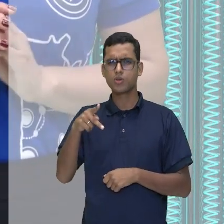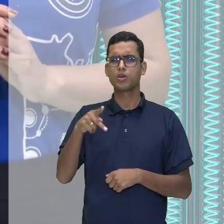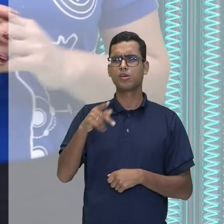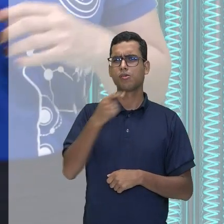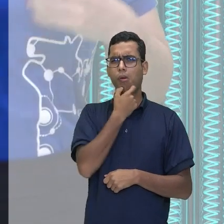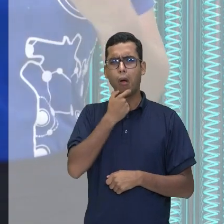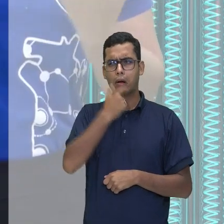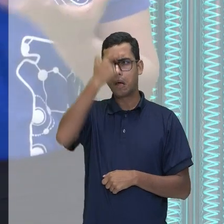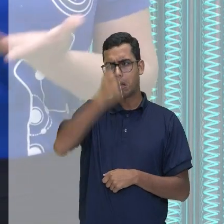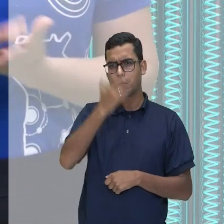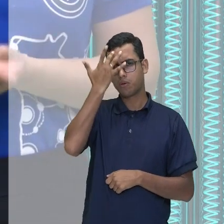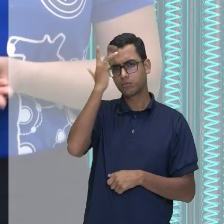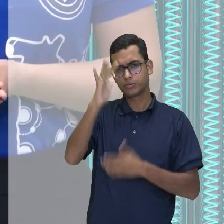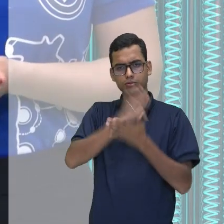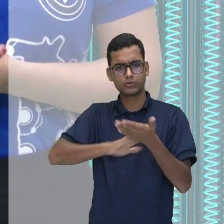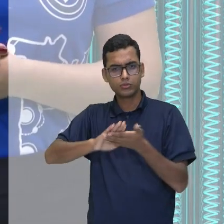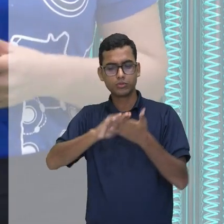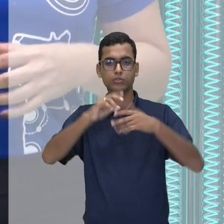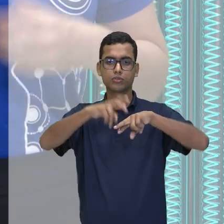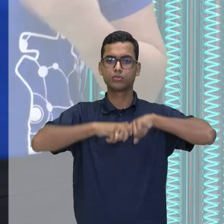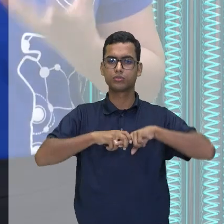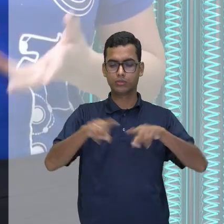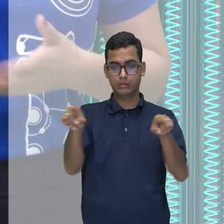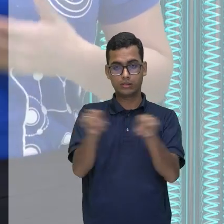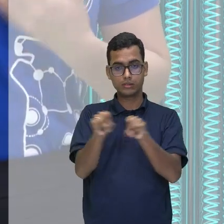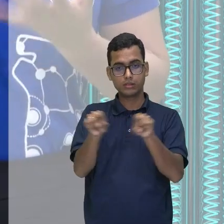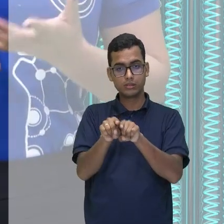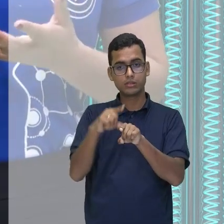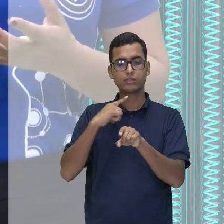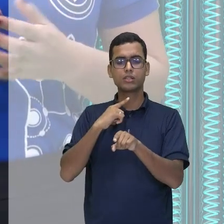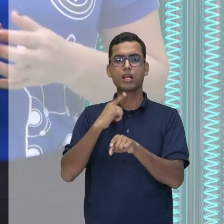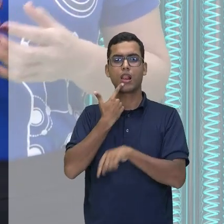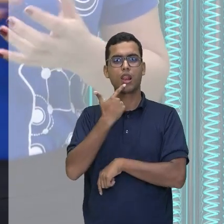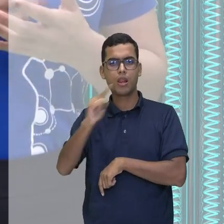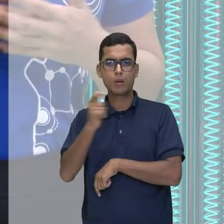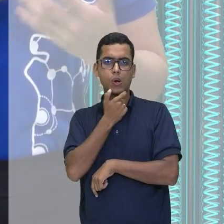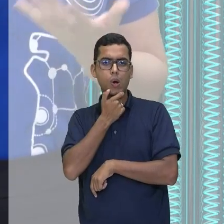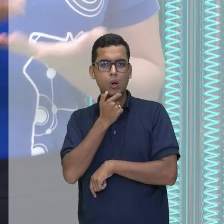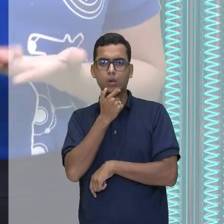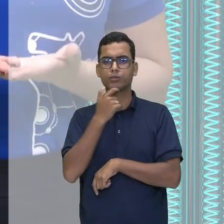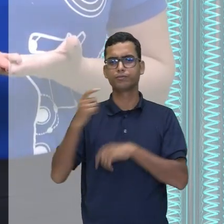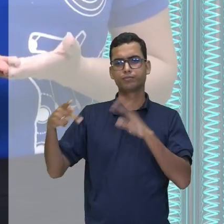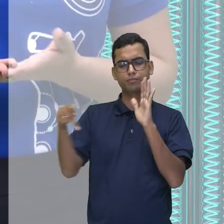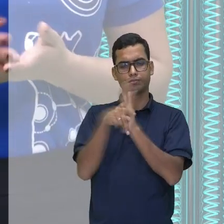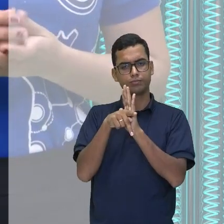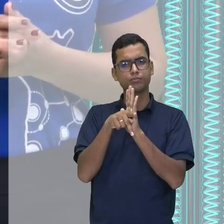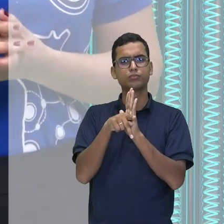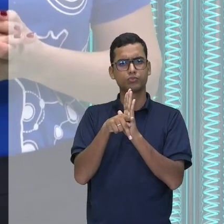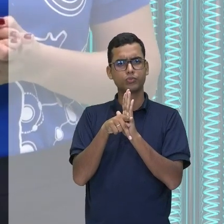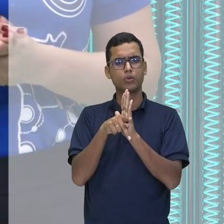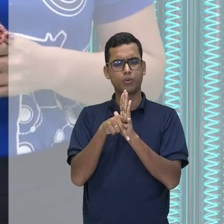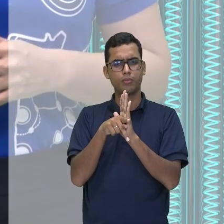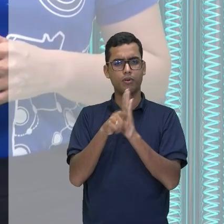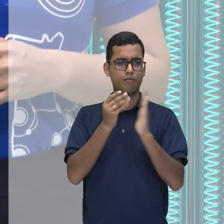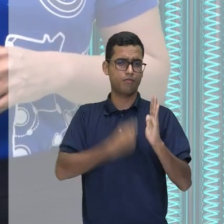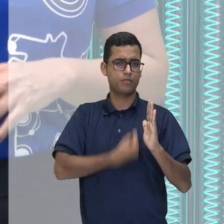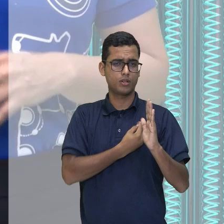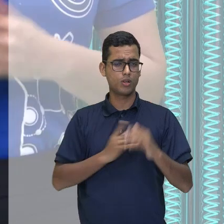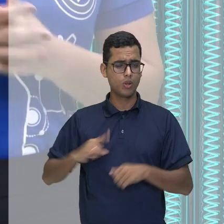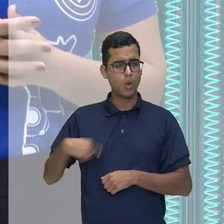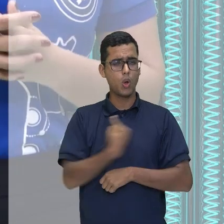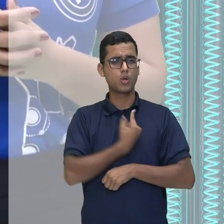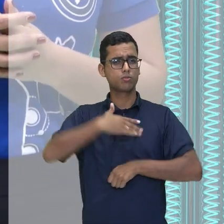Sabe, porque tem a questão do estrangeirismo, a presença da língua inglesa no nosso dia a dia mesmo, inclusive